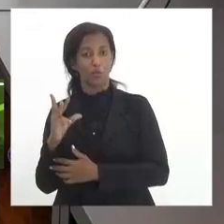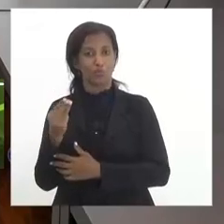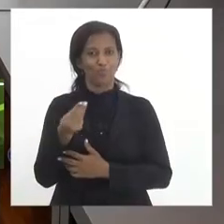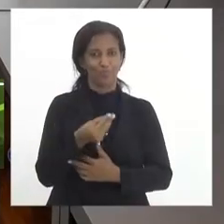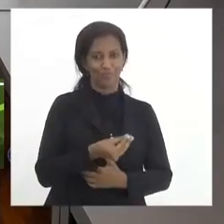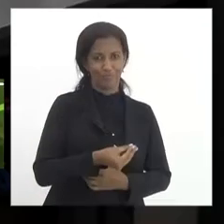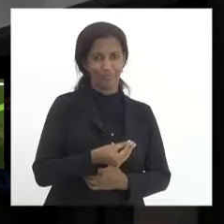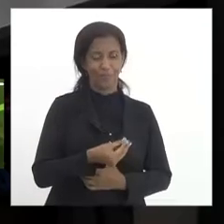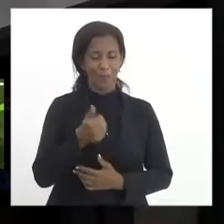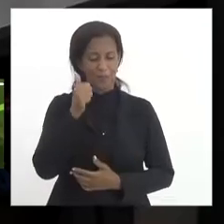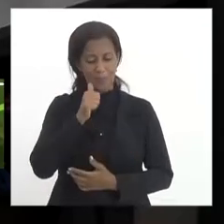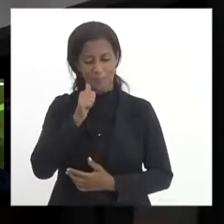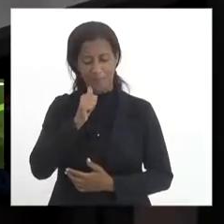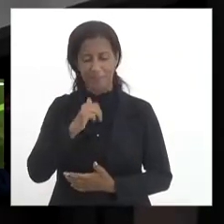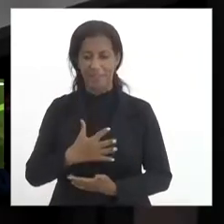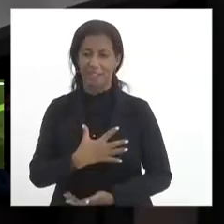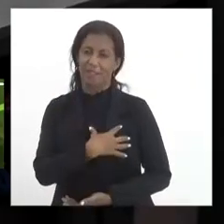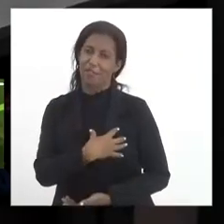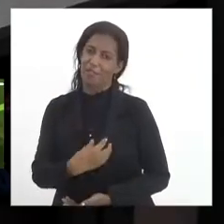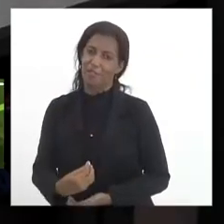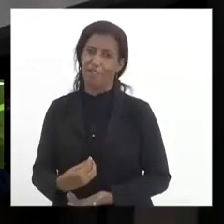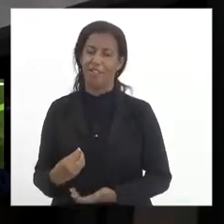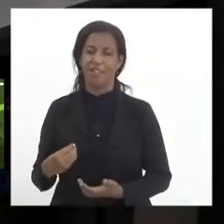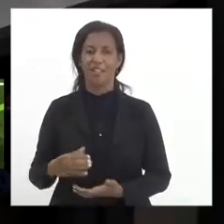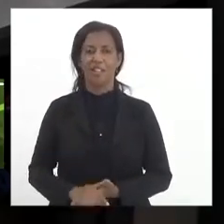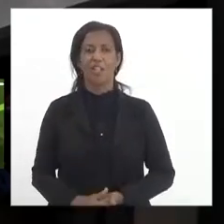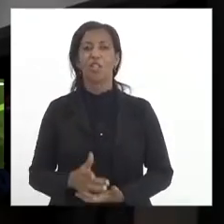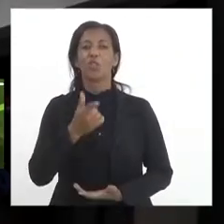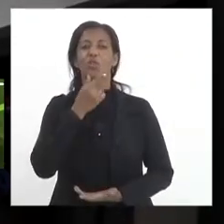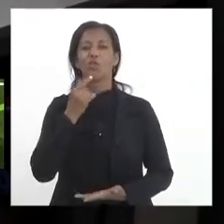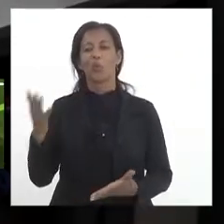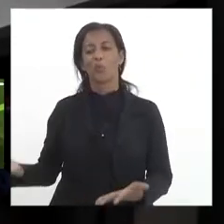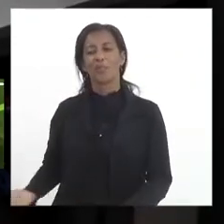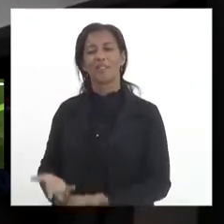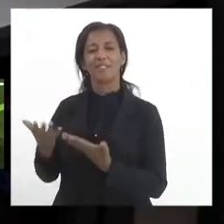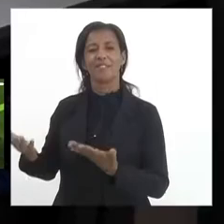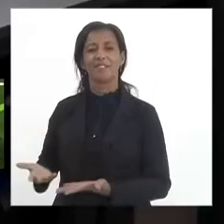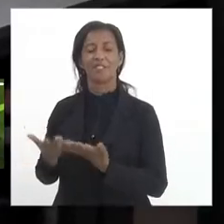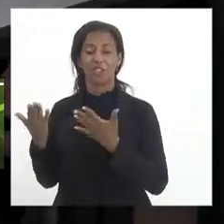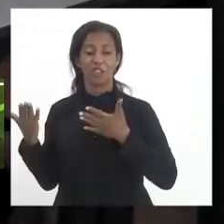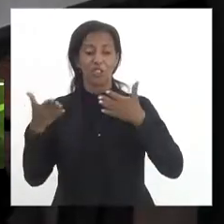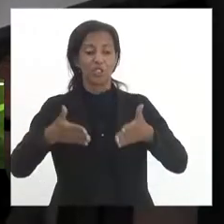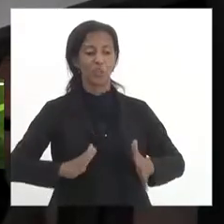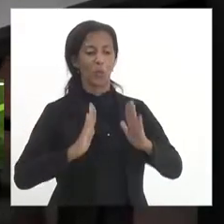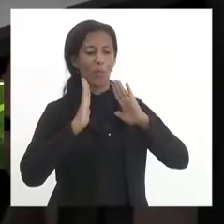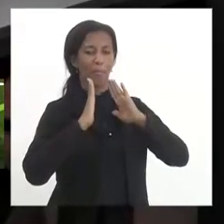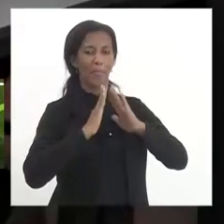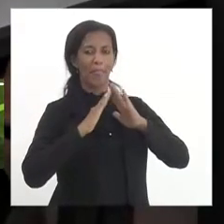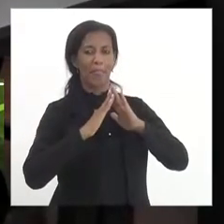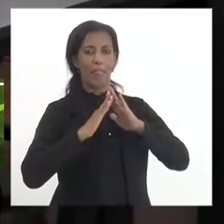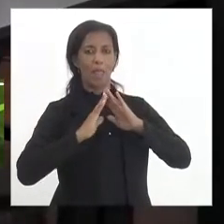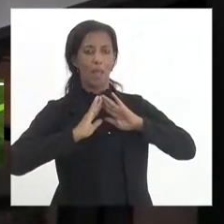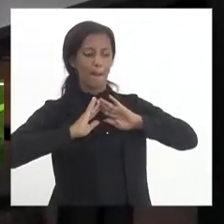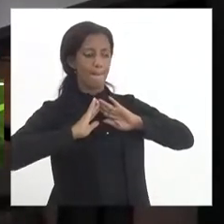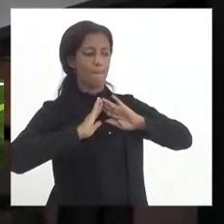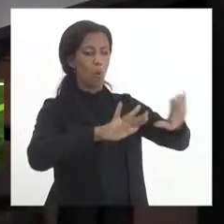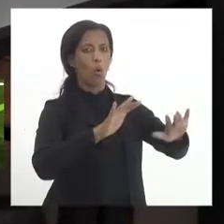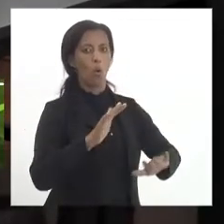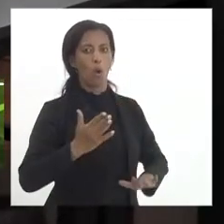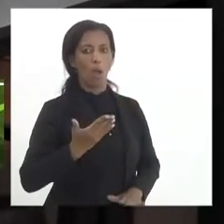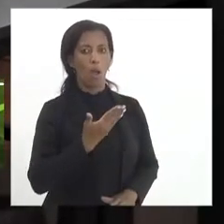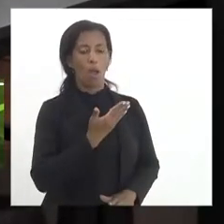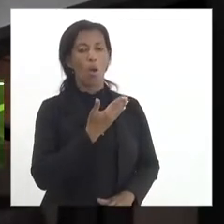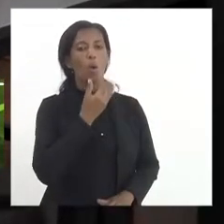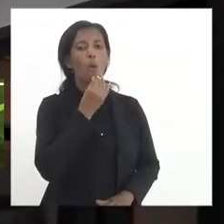Uma menininha, filha de um grande homem que incentiva o Paralímpico, chegou na escola e empurrou o colega dentro da piscina. O